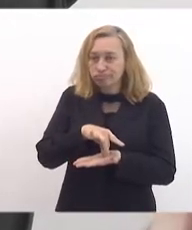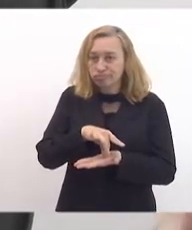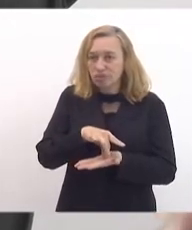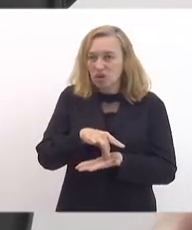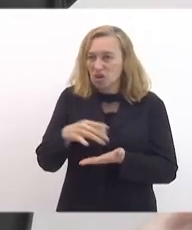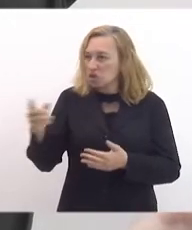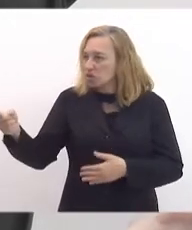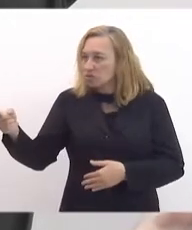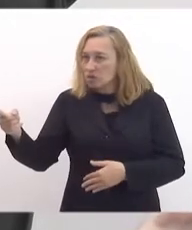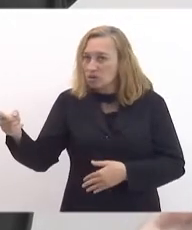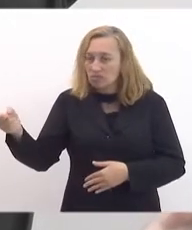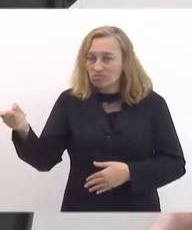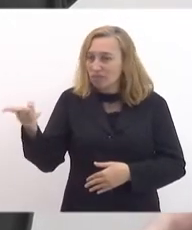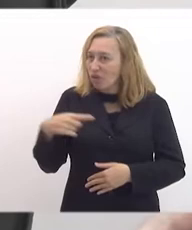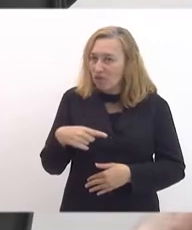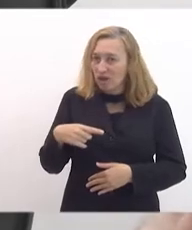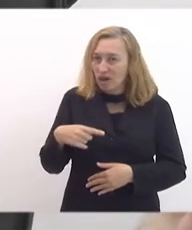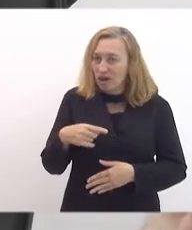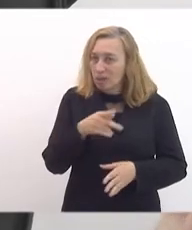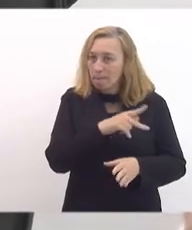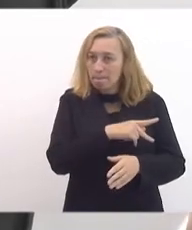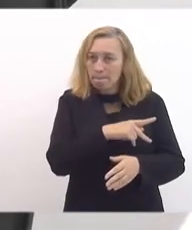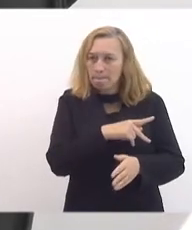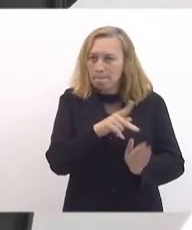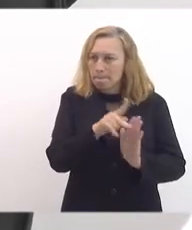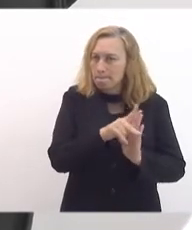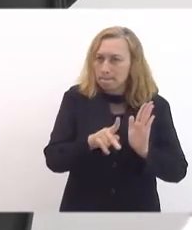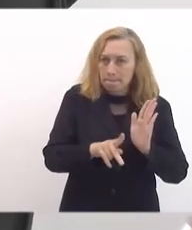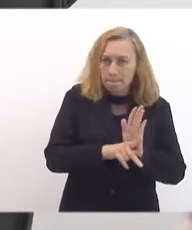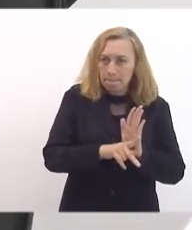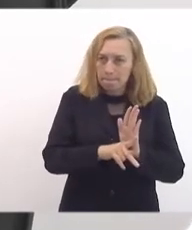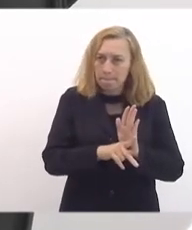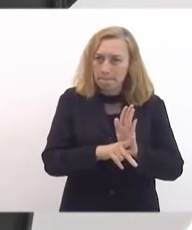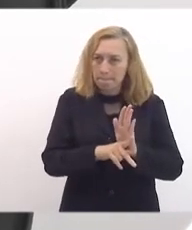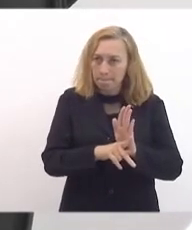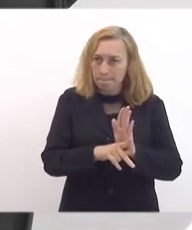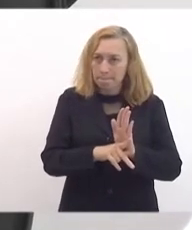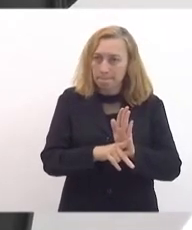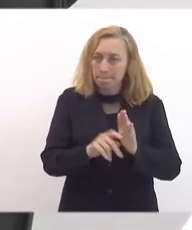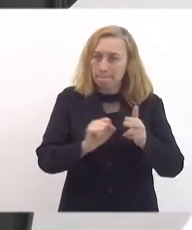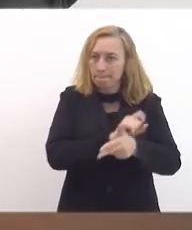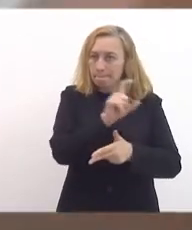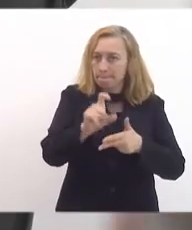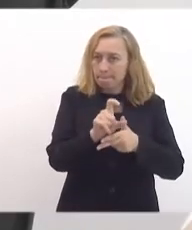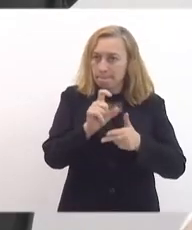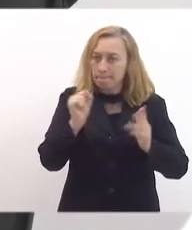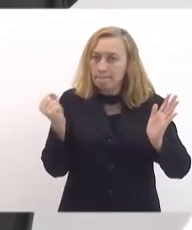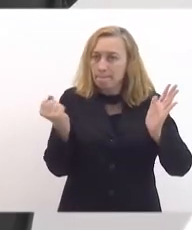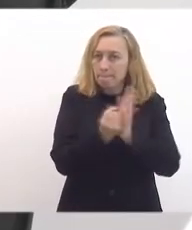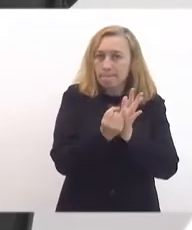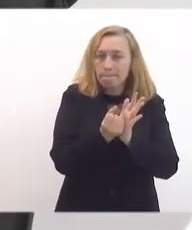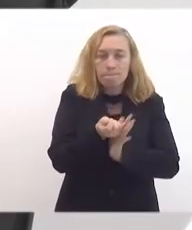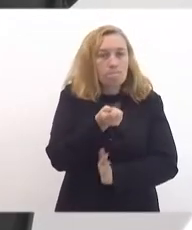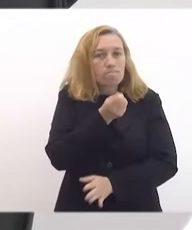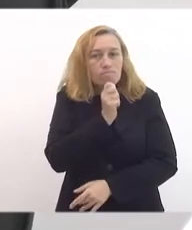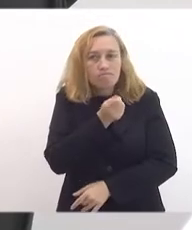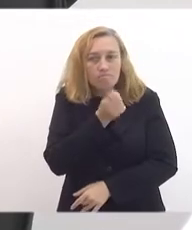projeto do executivo com o impacto nenhum Oi gente fosse levar